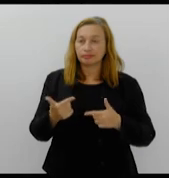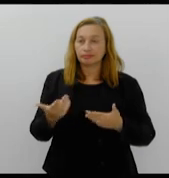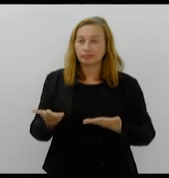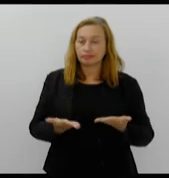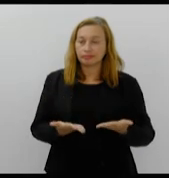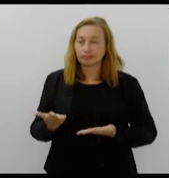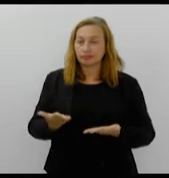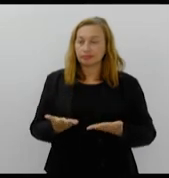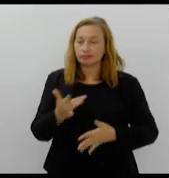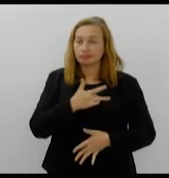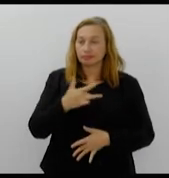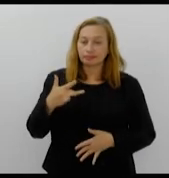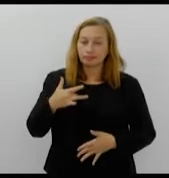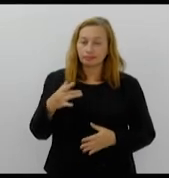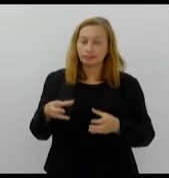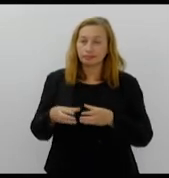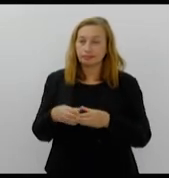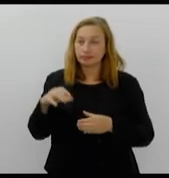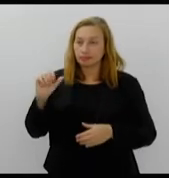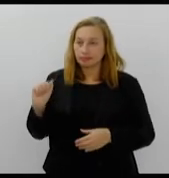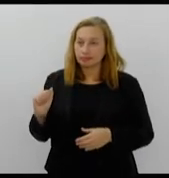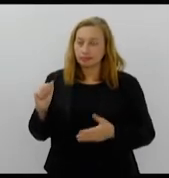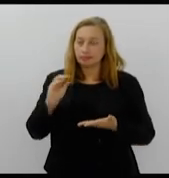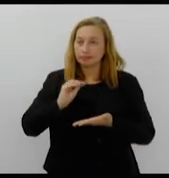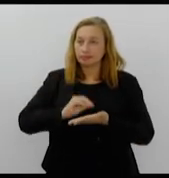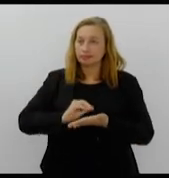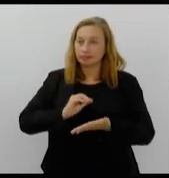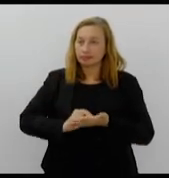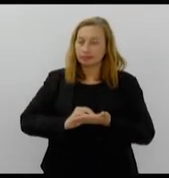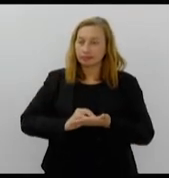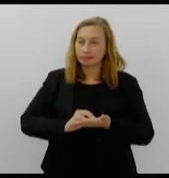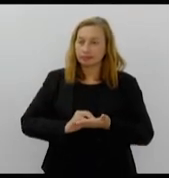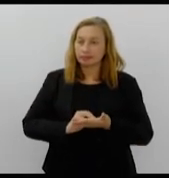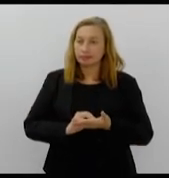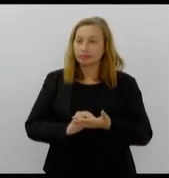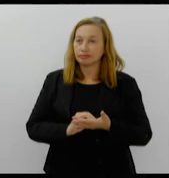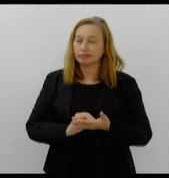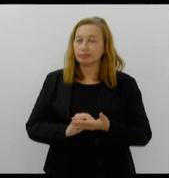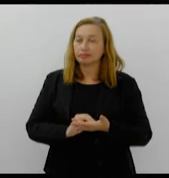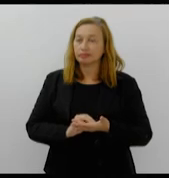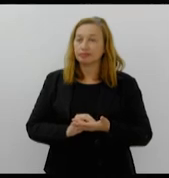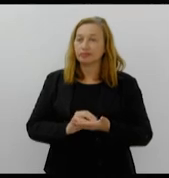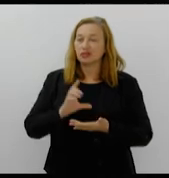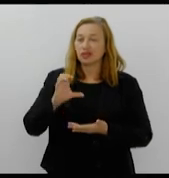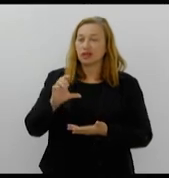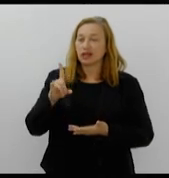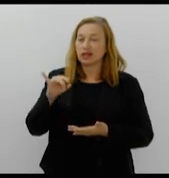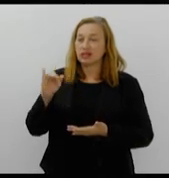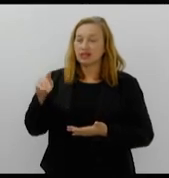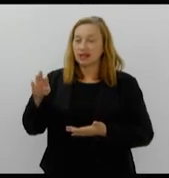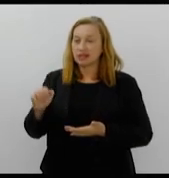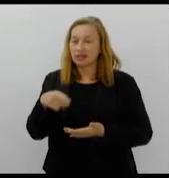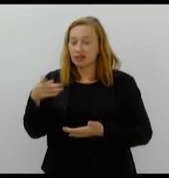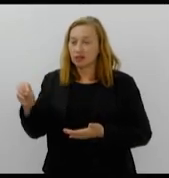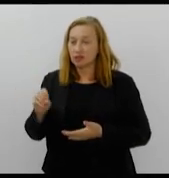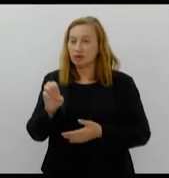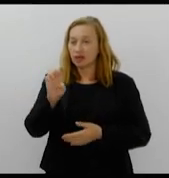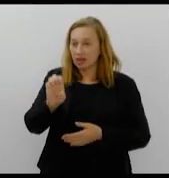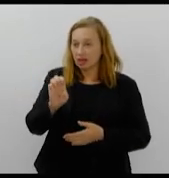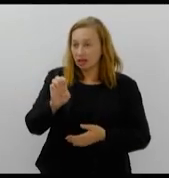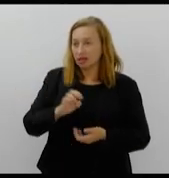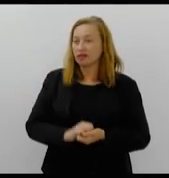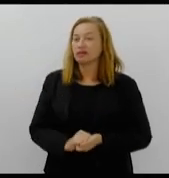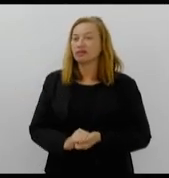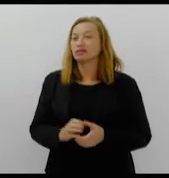classificados no grupo A, falta a classificação E, os resíduos do grupo E, que